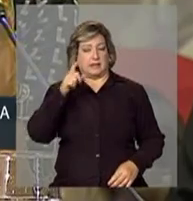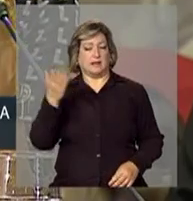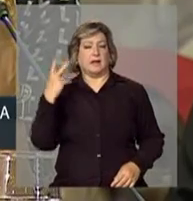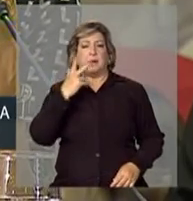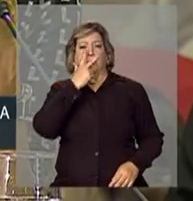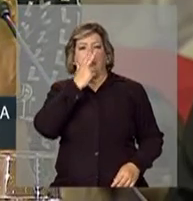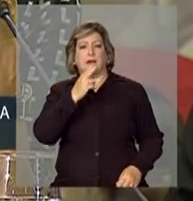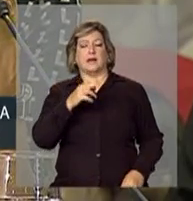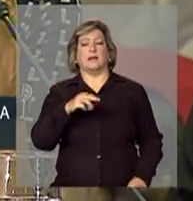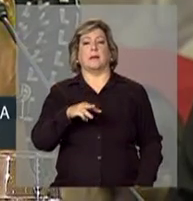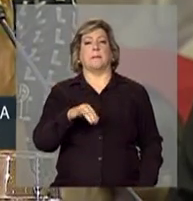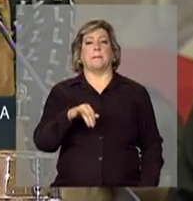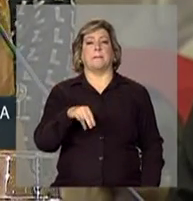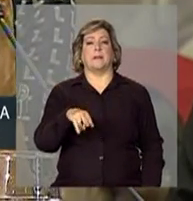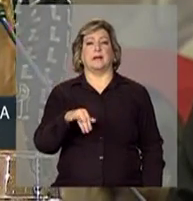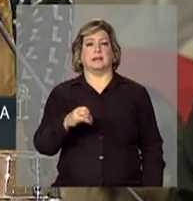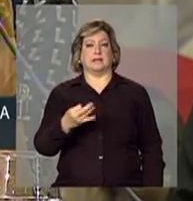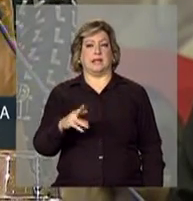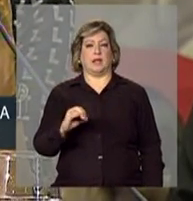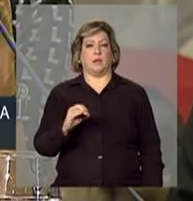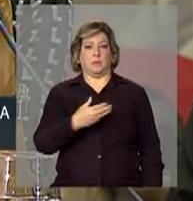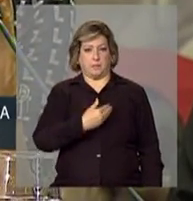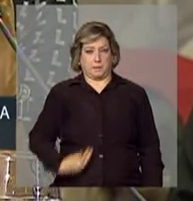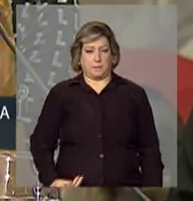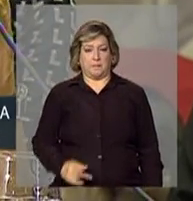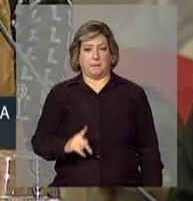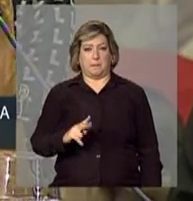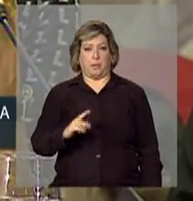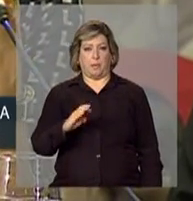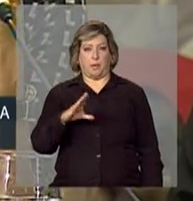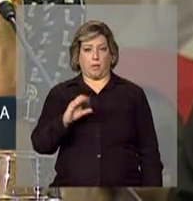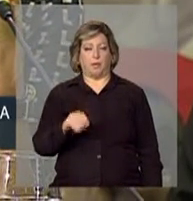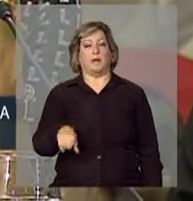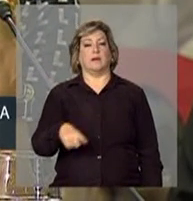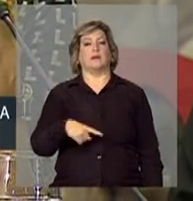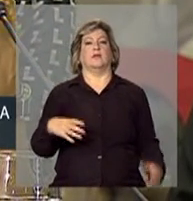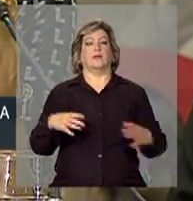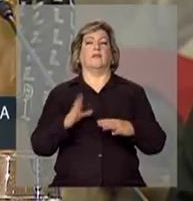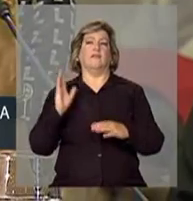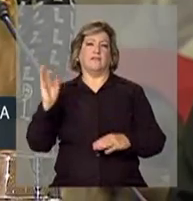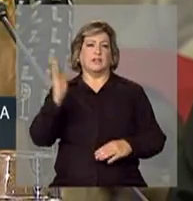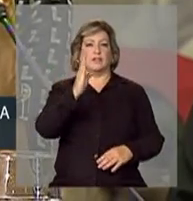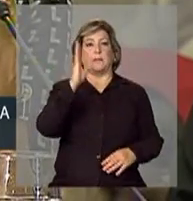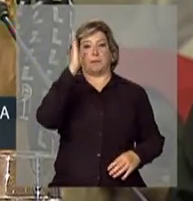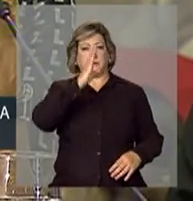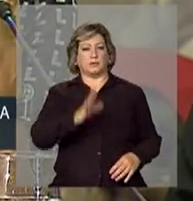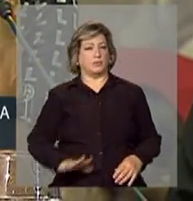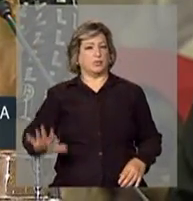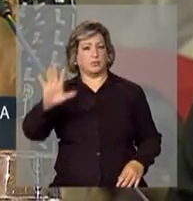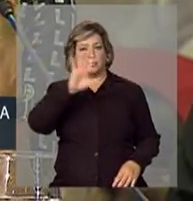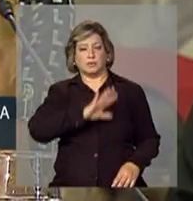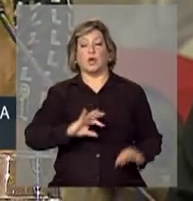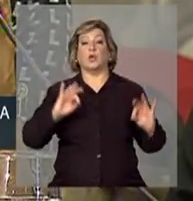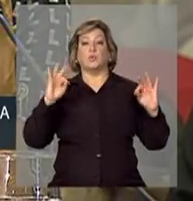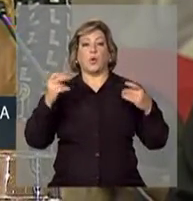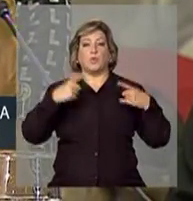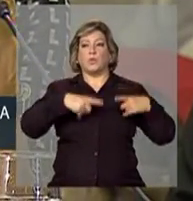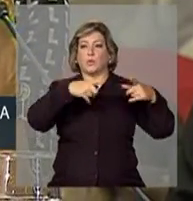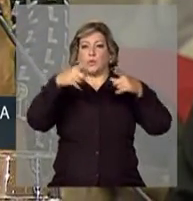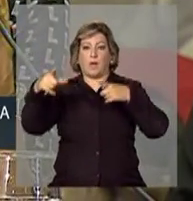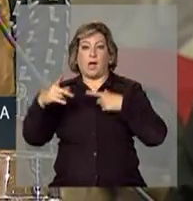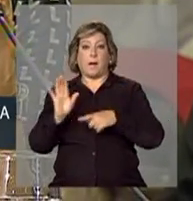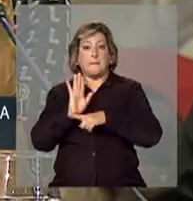Ele, com uma equipe, evidentemente, viajou o país inteiro, em todos os postos do Serviço de Proteção ao Índio,